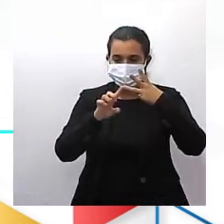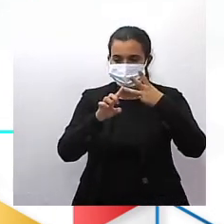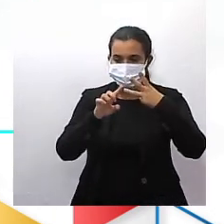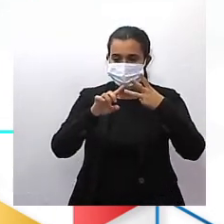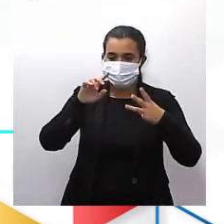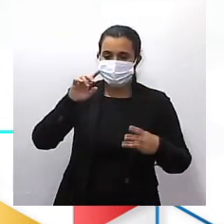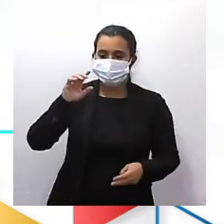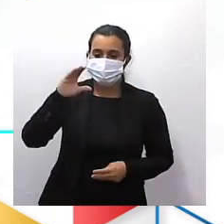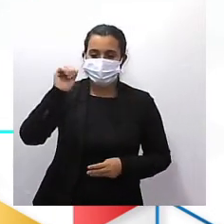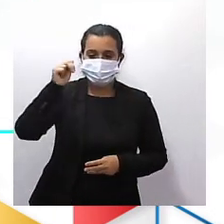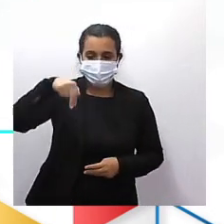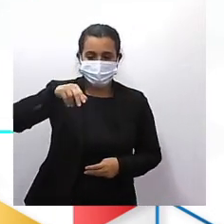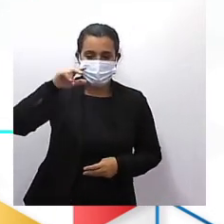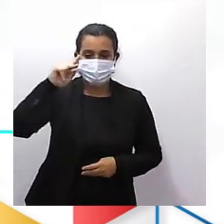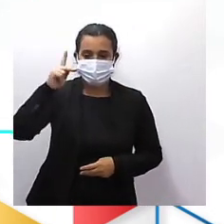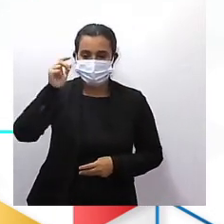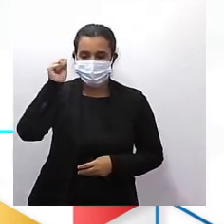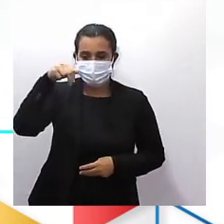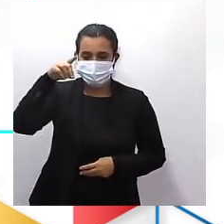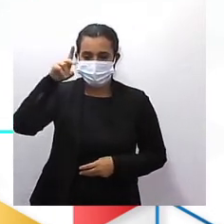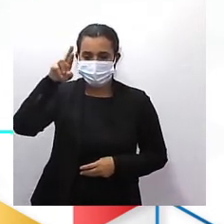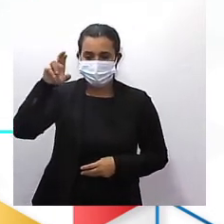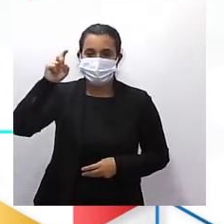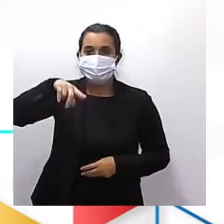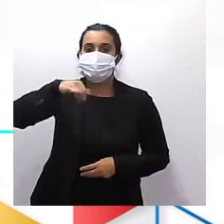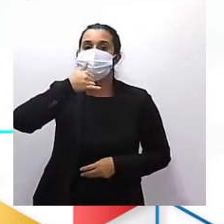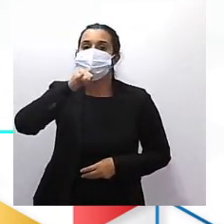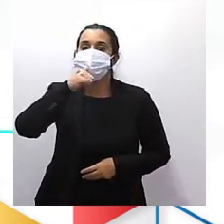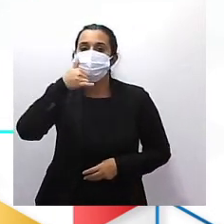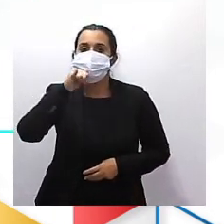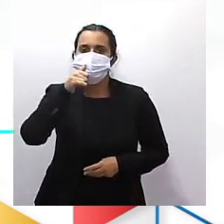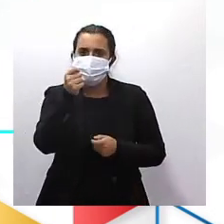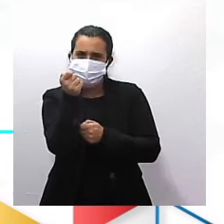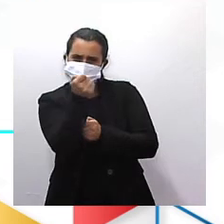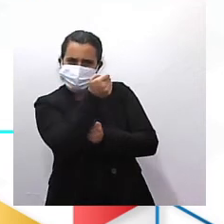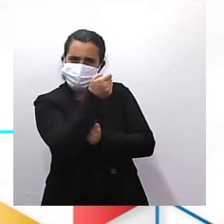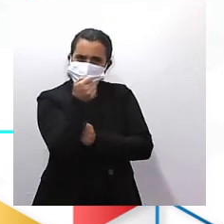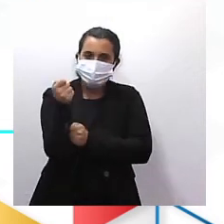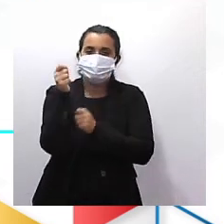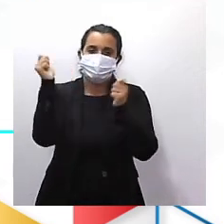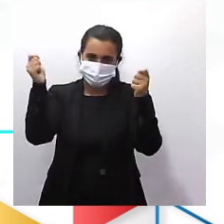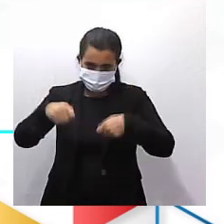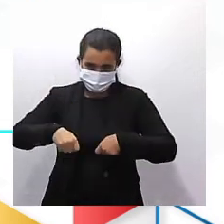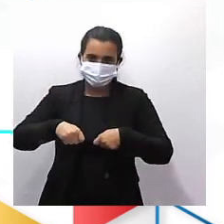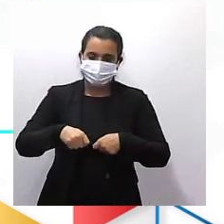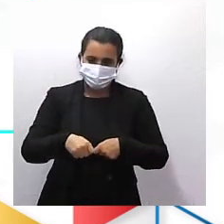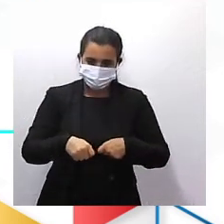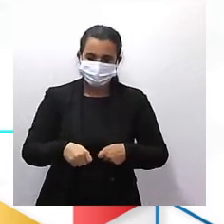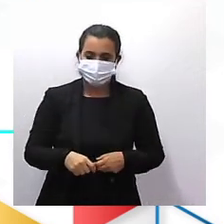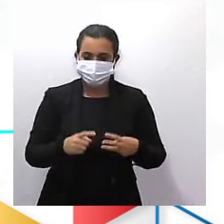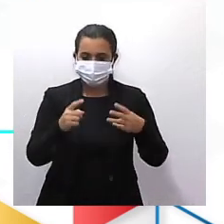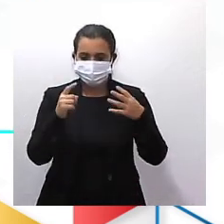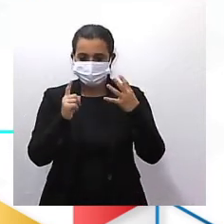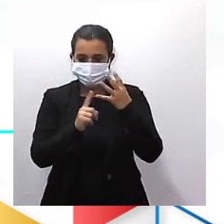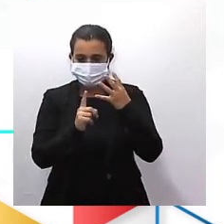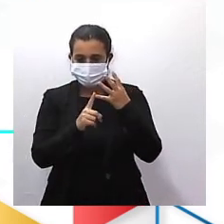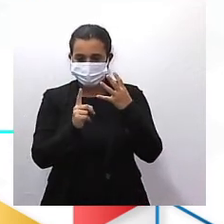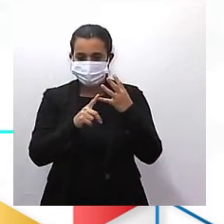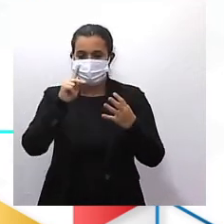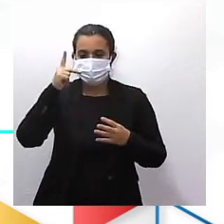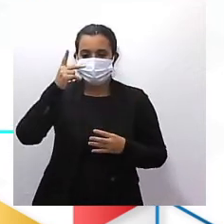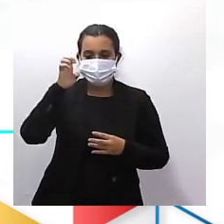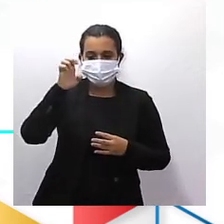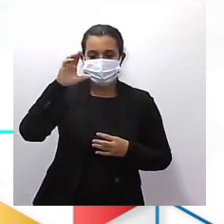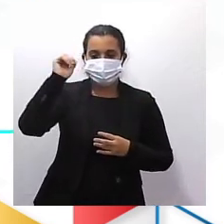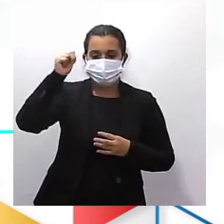pode manipular a energia elétrica, inclusive a imagem ela já sugere isso. He can lift the hammer, Mjolnir, ele pode segurar o próprio